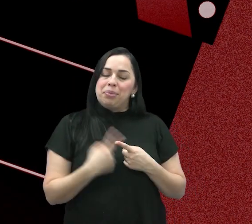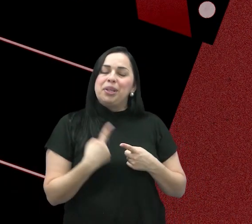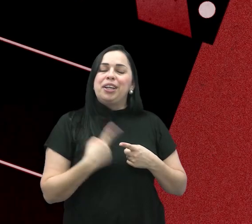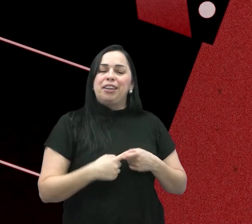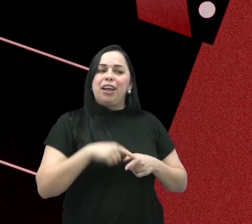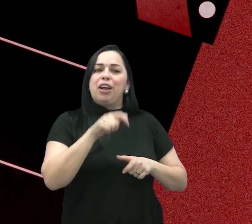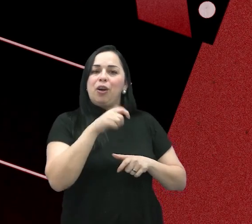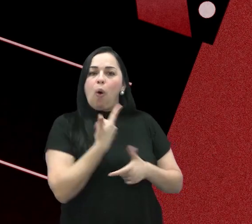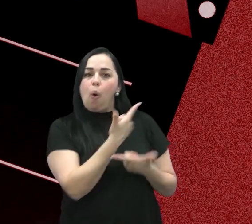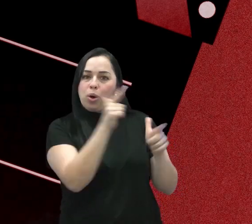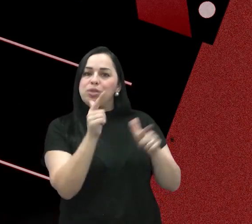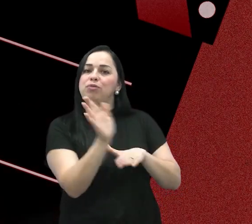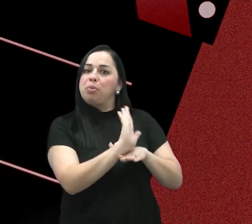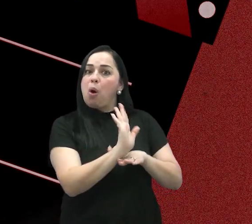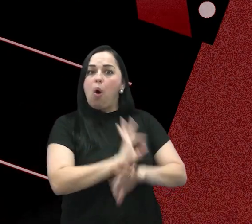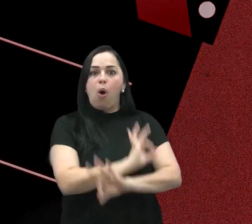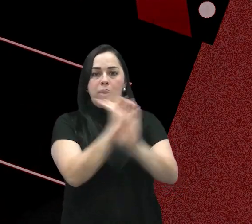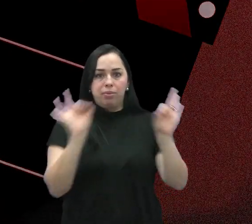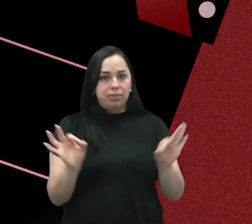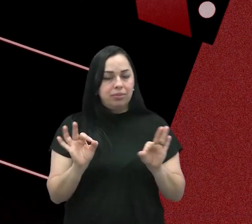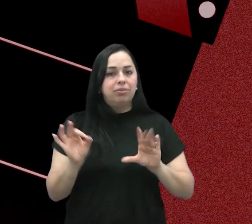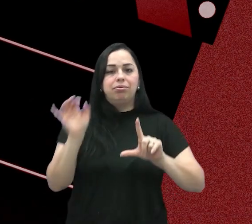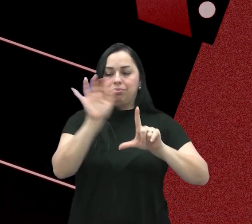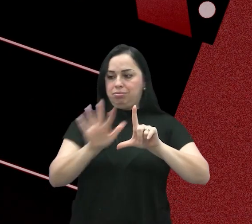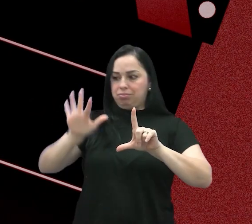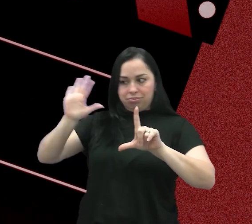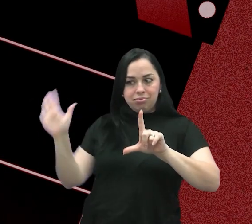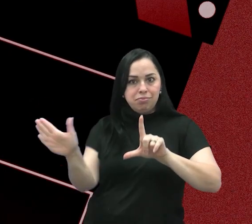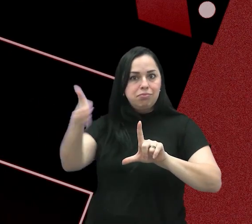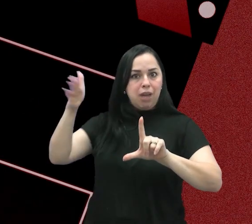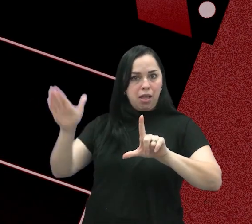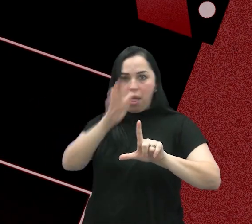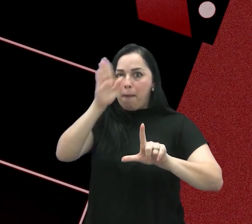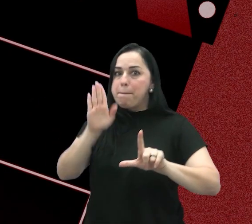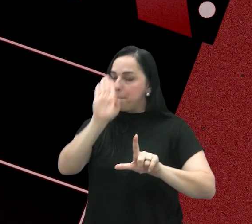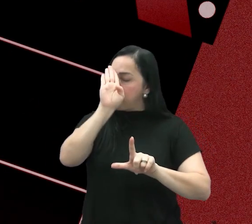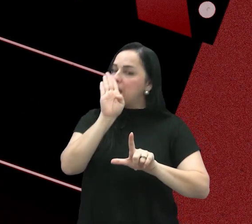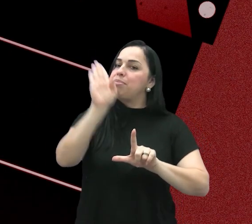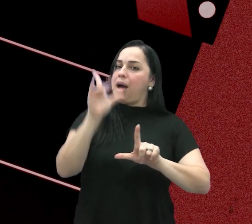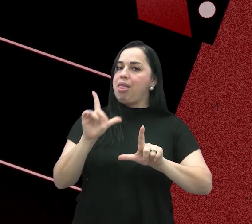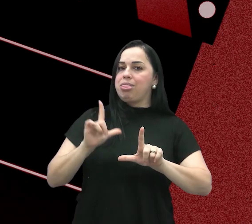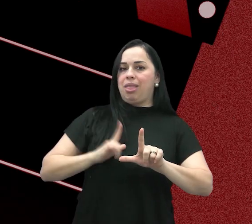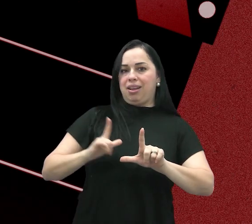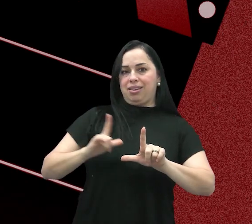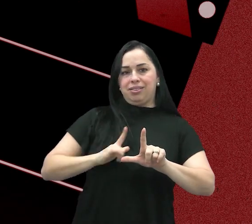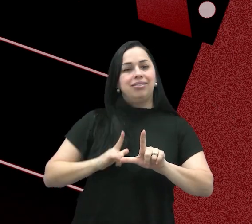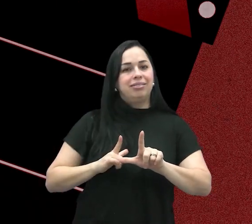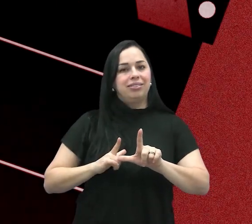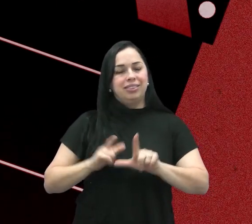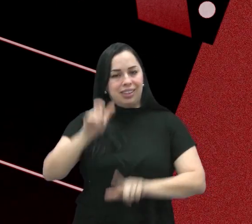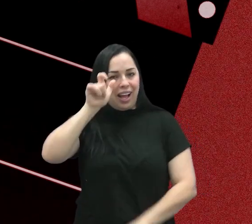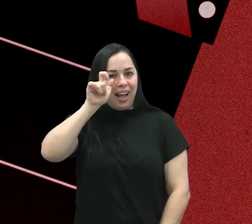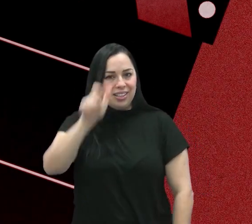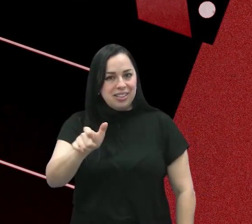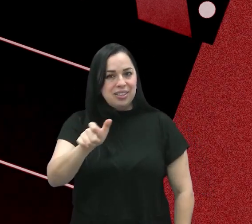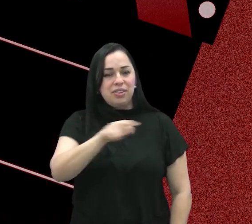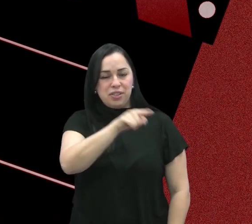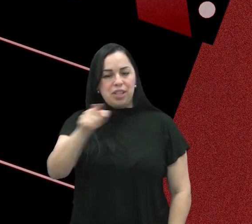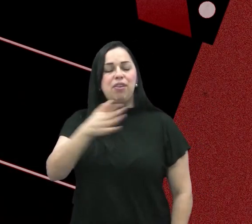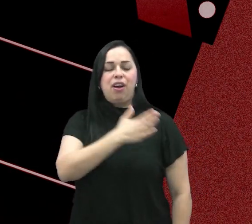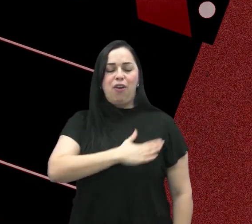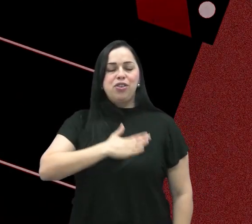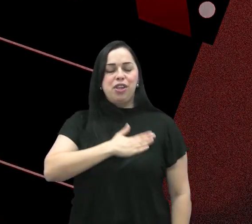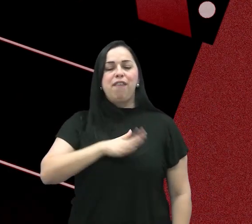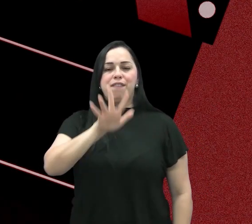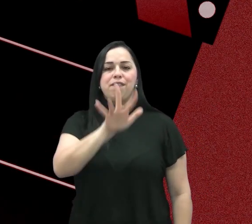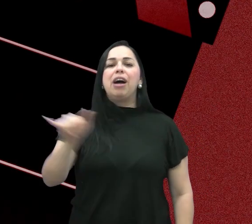coisa boa, viu? Esse filme está disponível em algumas das principais plataformas de streaming. Assistam, vocês vão